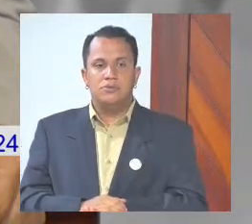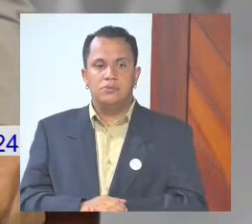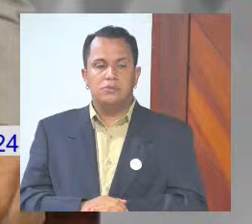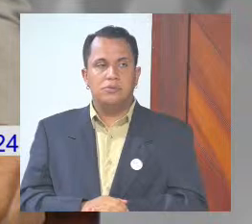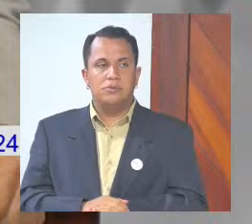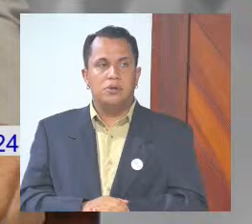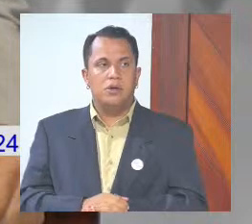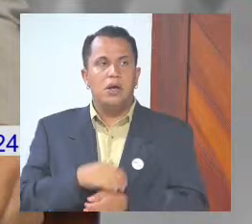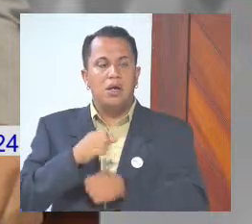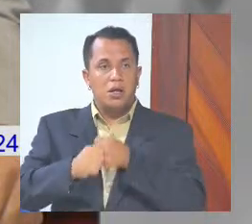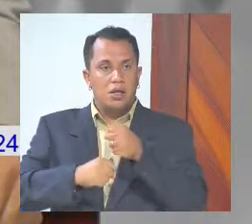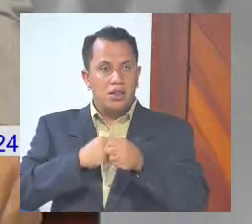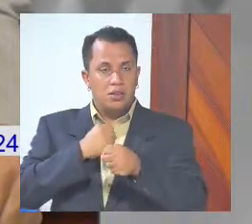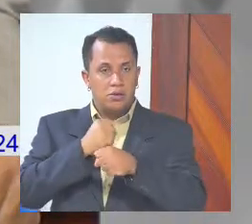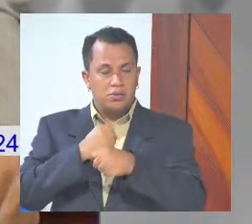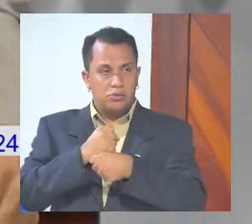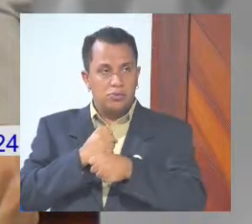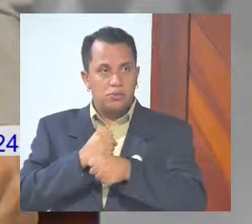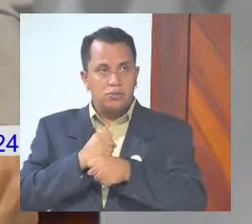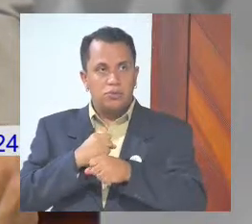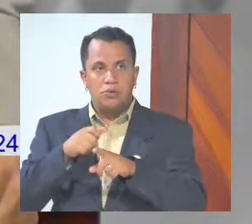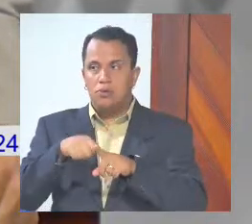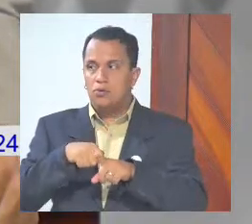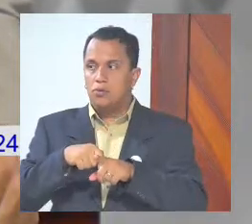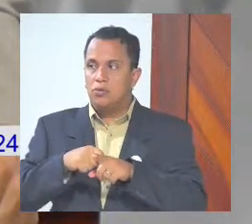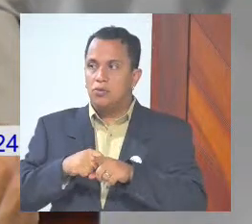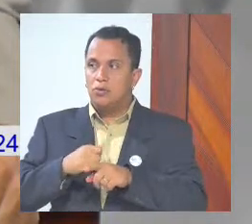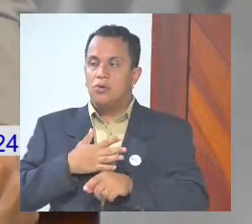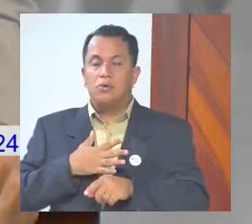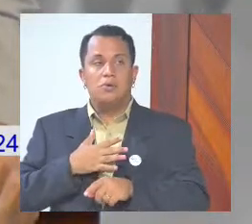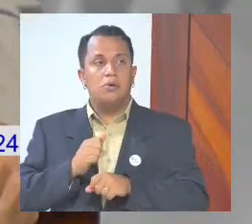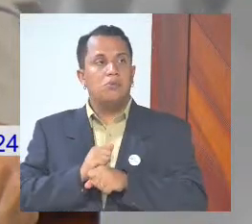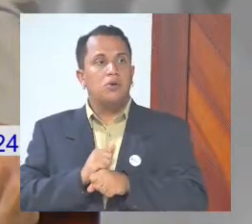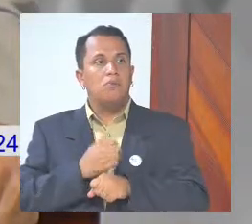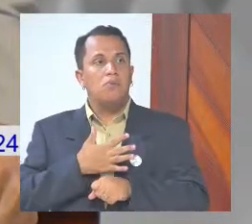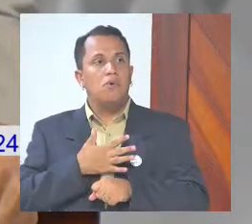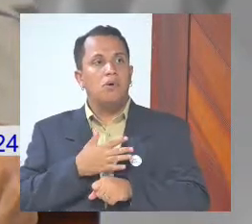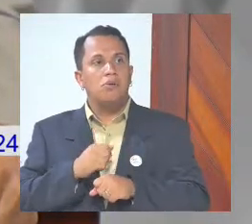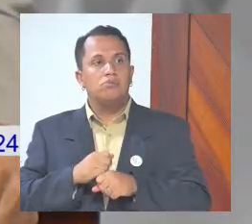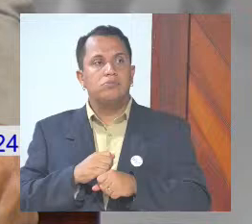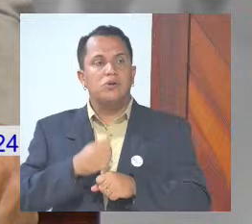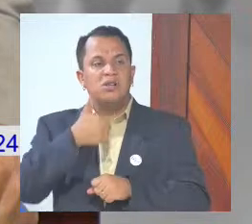Ano passado, as escolas começaram em agosto. Não deu 100 dias.